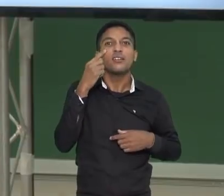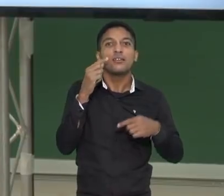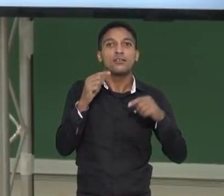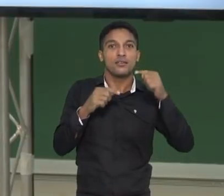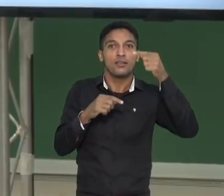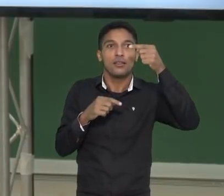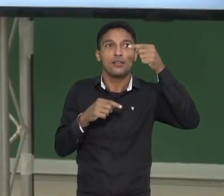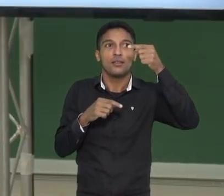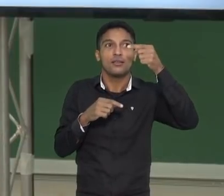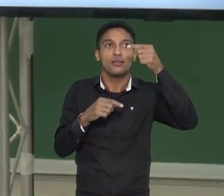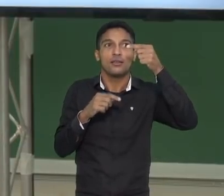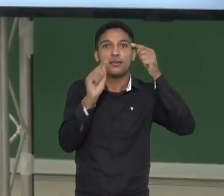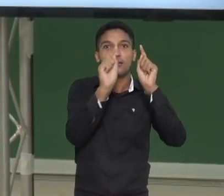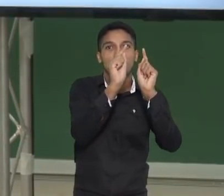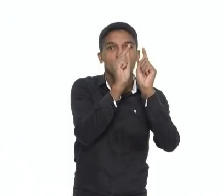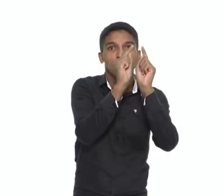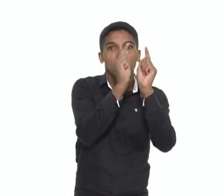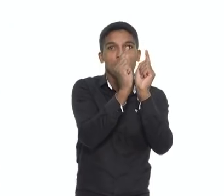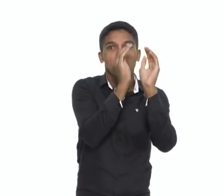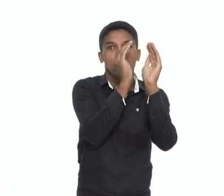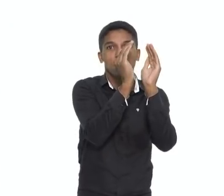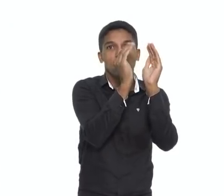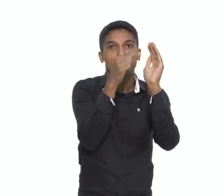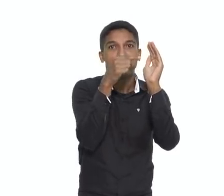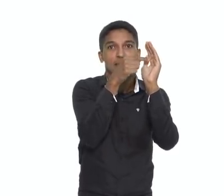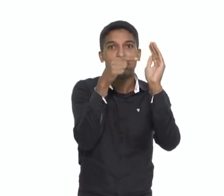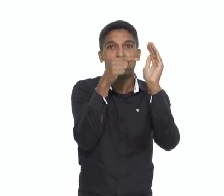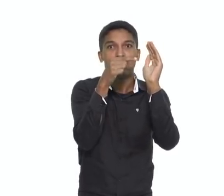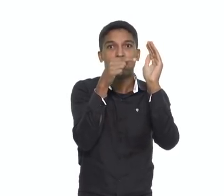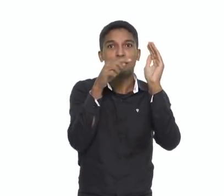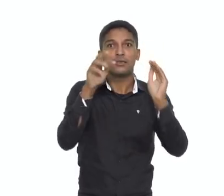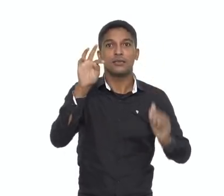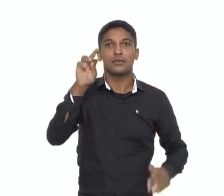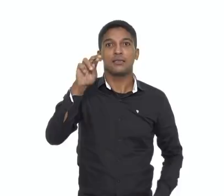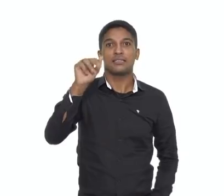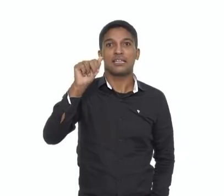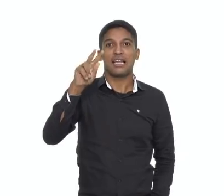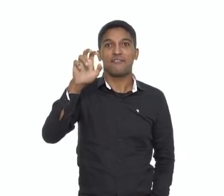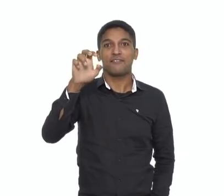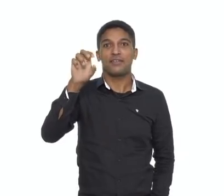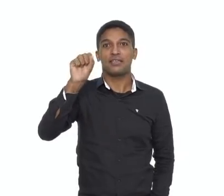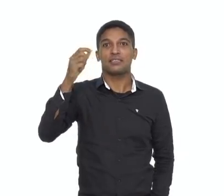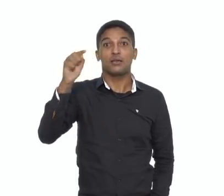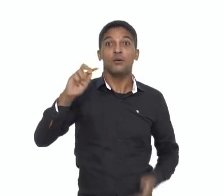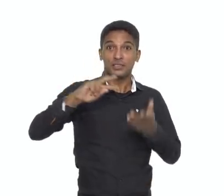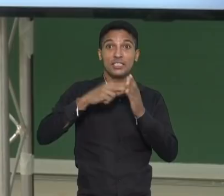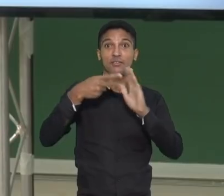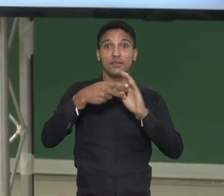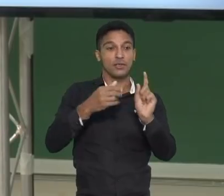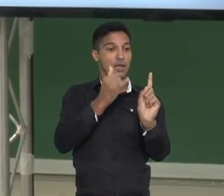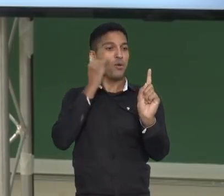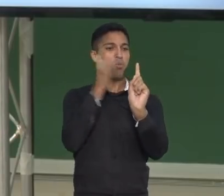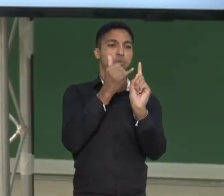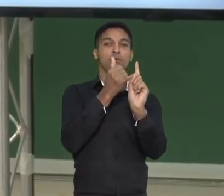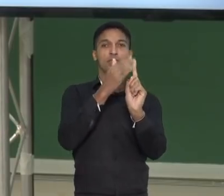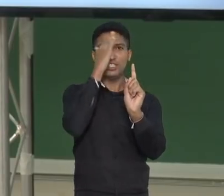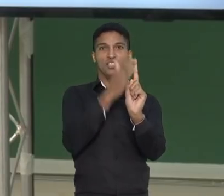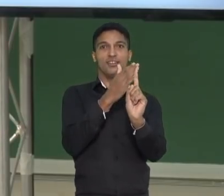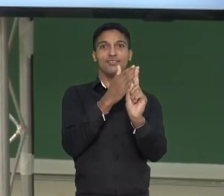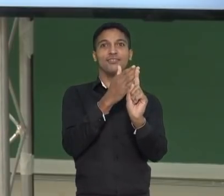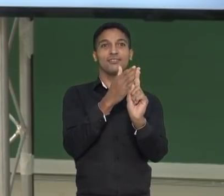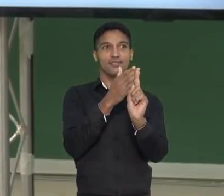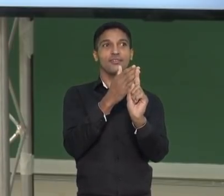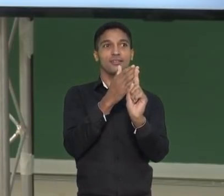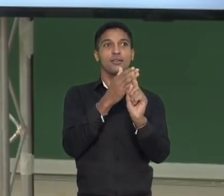e os verbos que indicam quem está fazendo a ação de perguntar e responder. Lembra, a gente chama esses verbos de verbos de